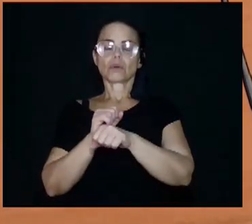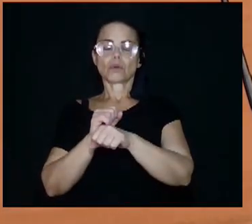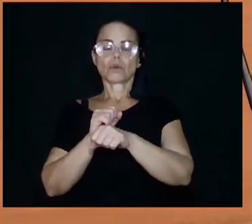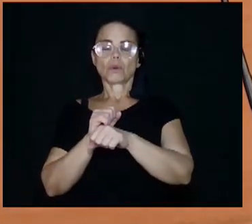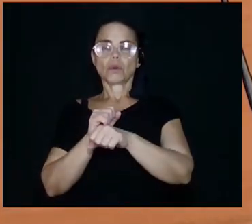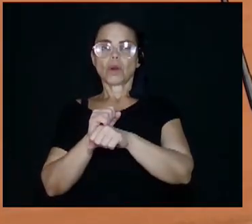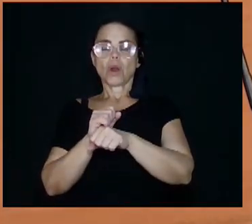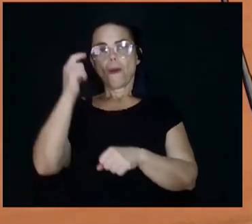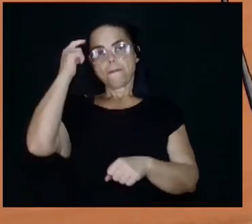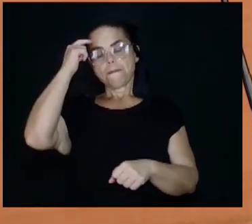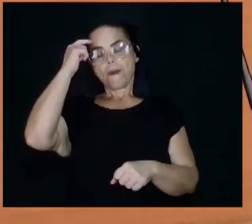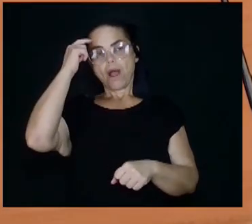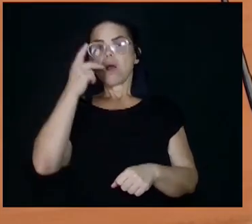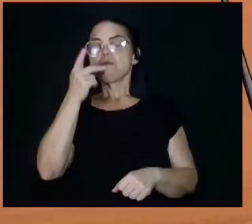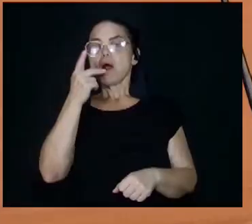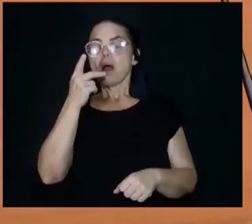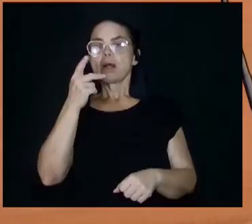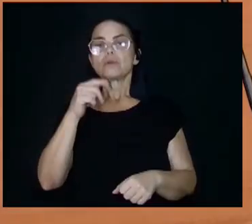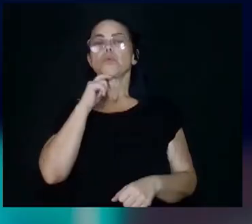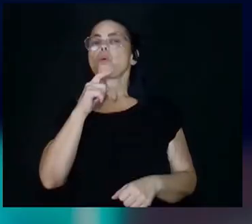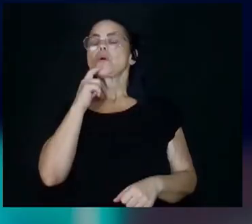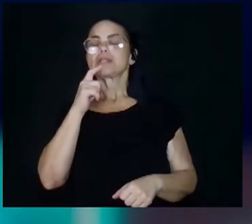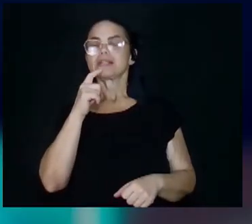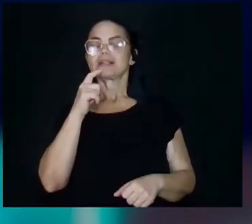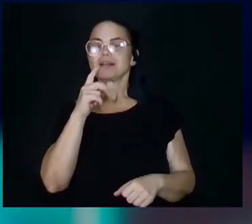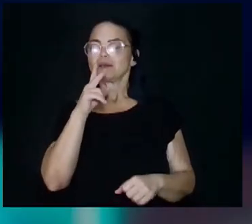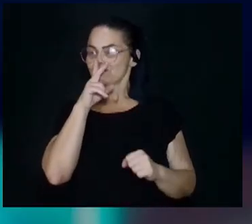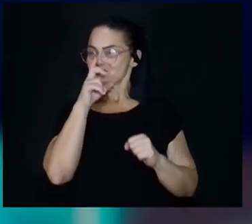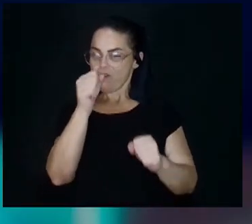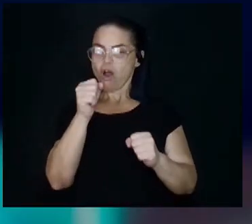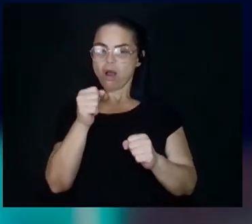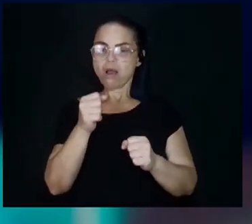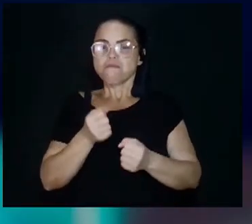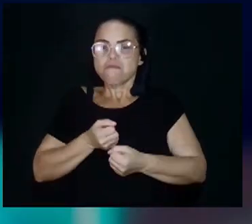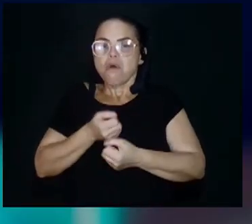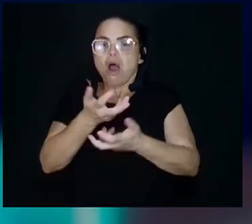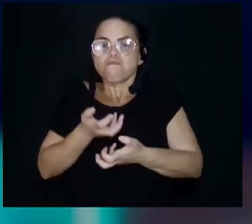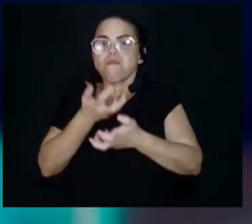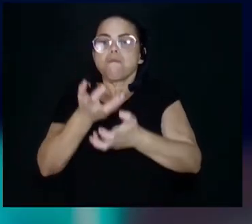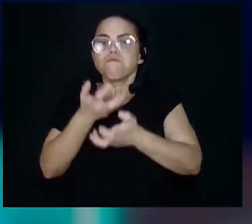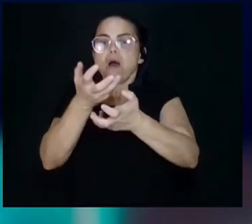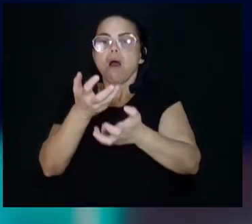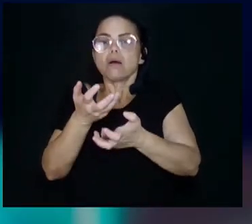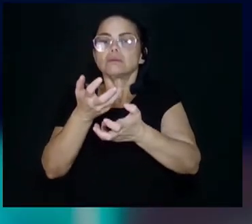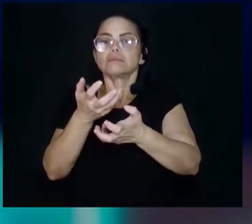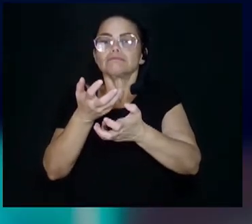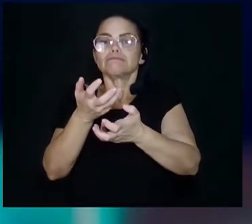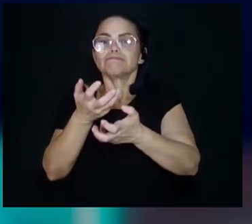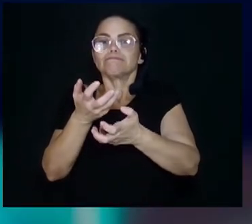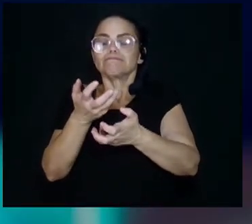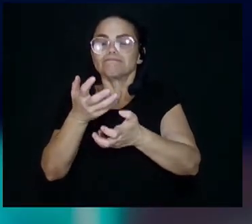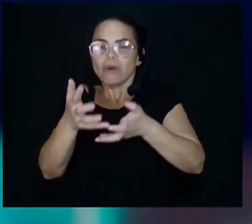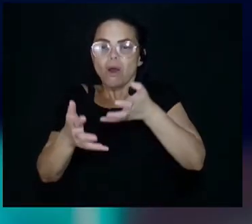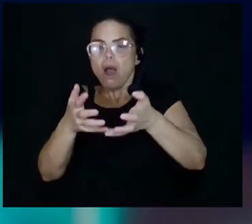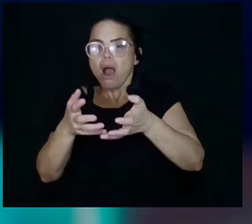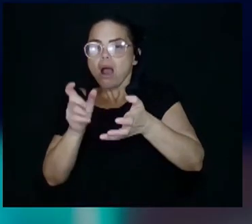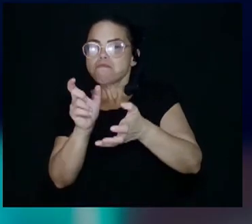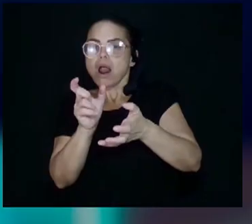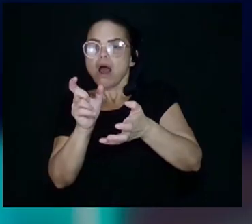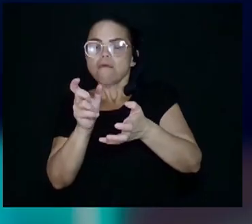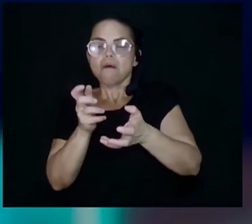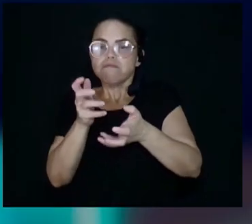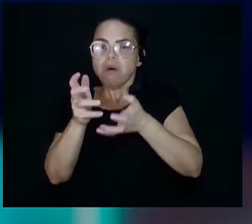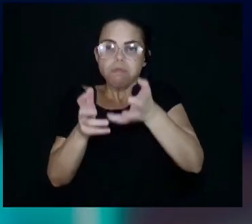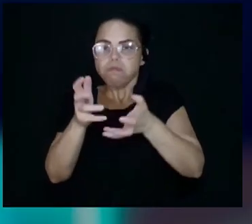ficar parado? Não, eu quero fazer força, eu quero pôr para fora essa palavra. E aí, se eu tenho uma pessoa na minha frente que está rindo,